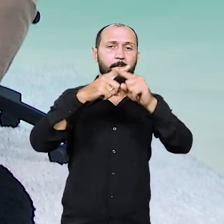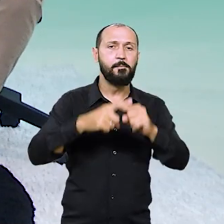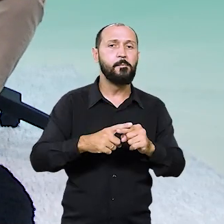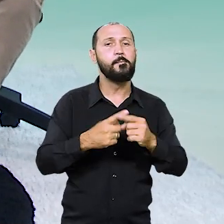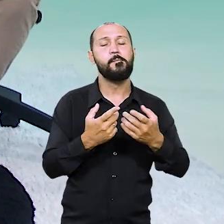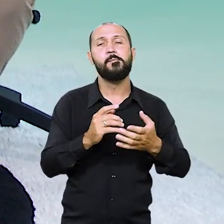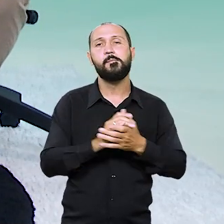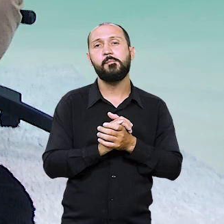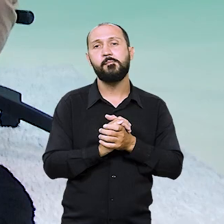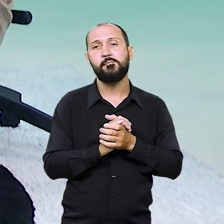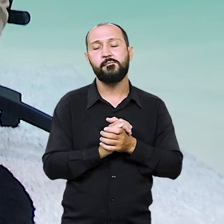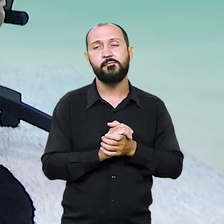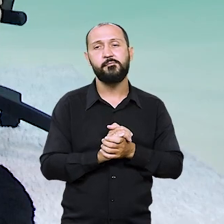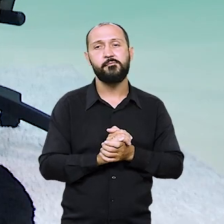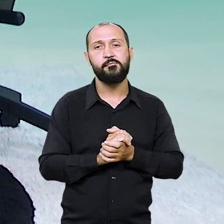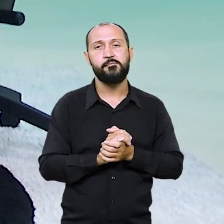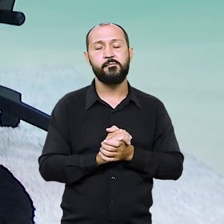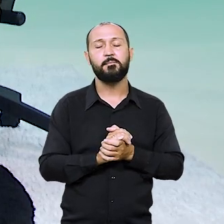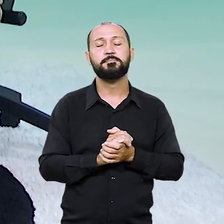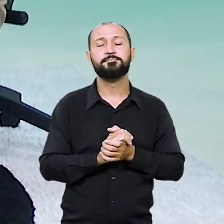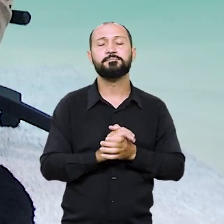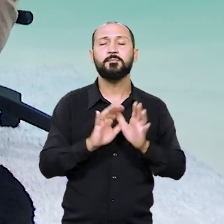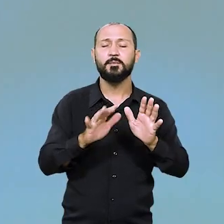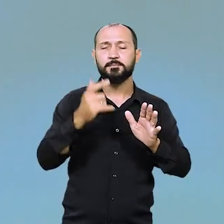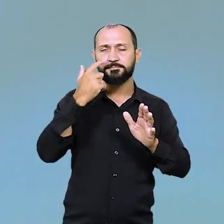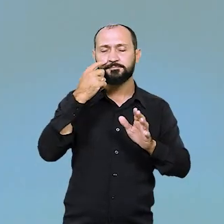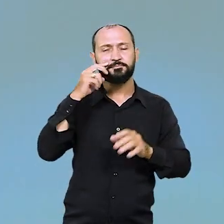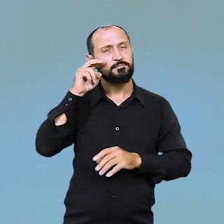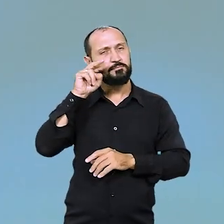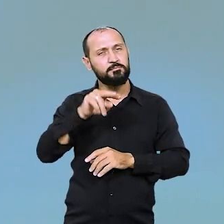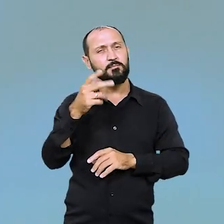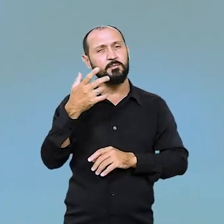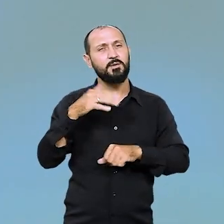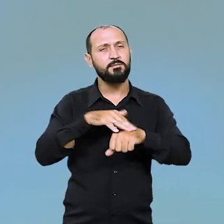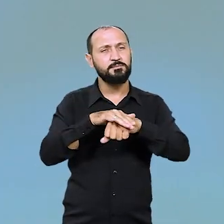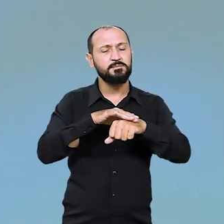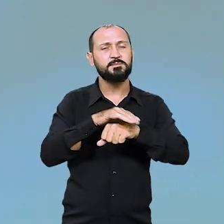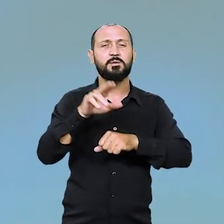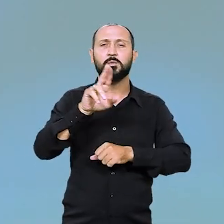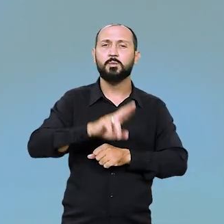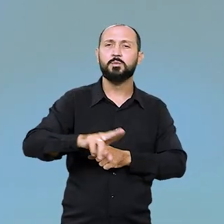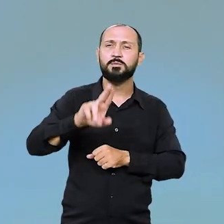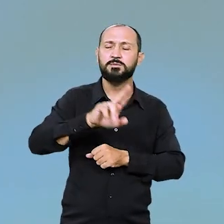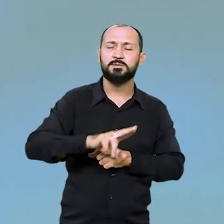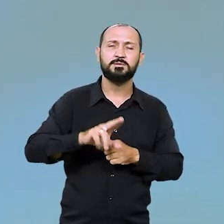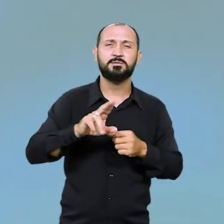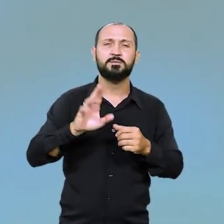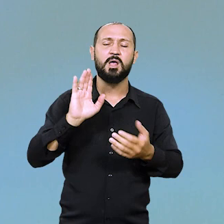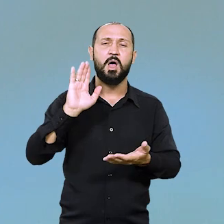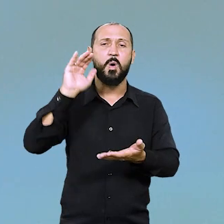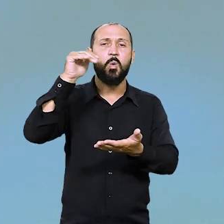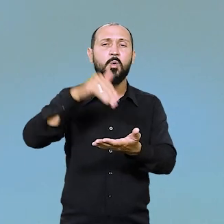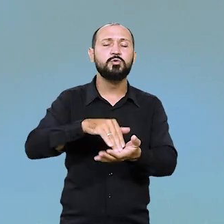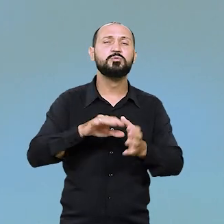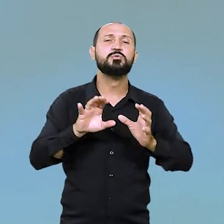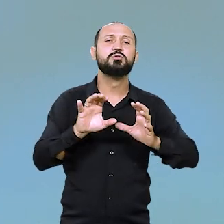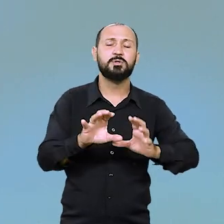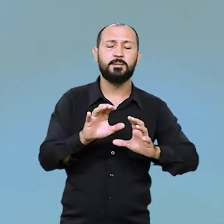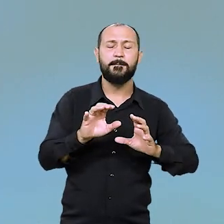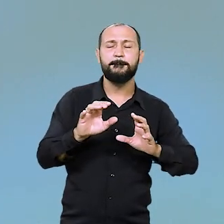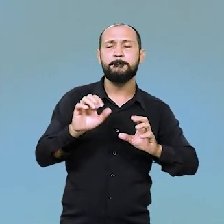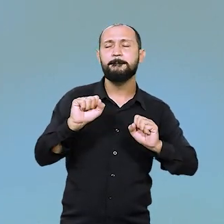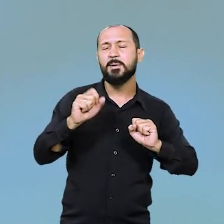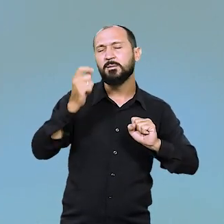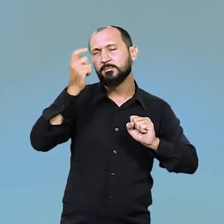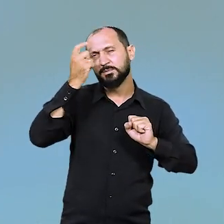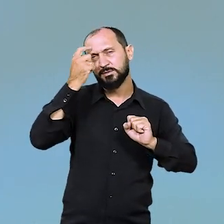participação em concursos públicos e em licitações públicas. Beleza, quem está assistindo e viu você falar que isso é aplicado como uma das últimas formas,